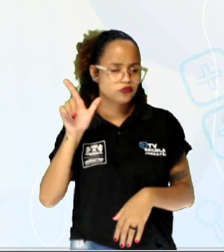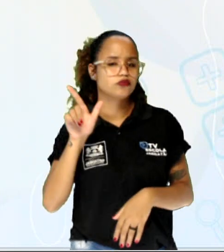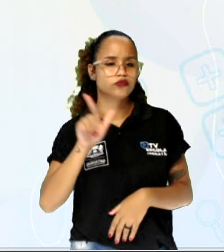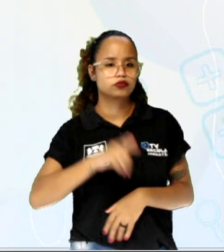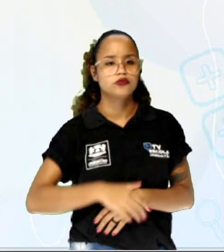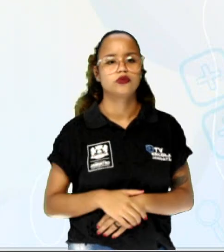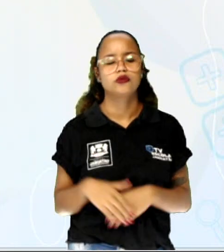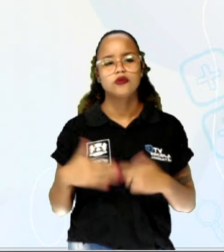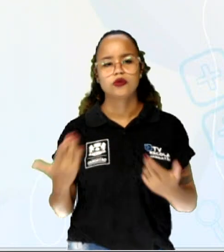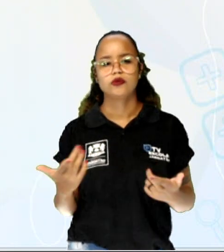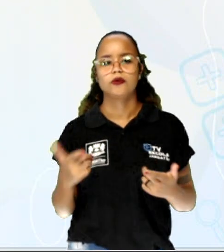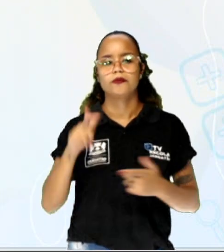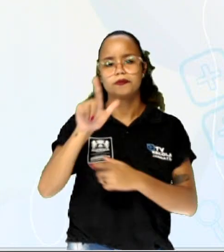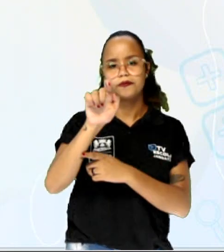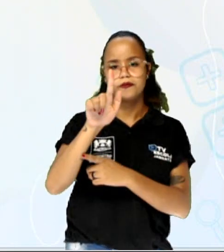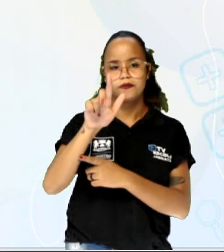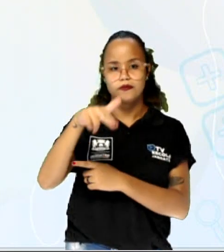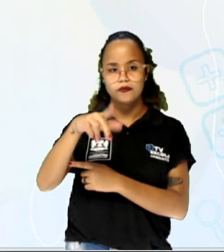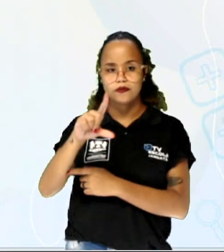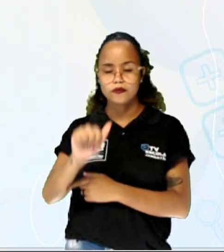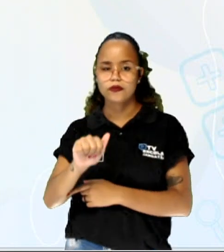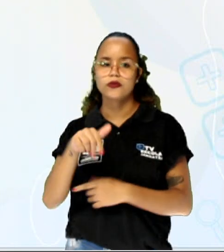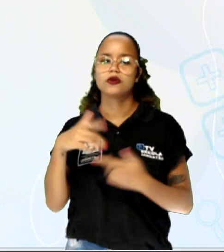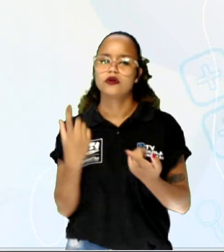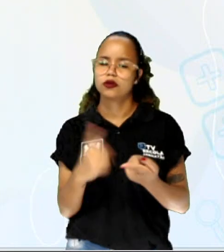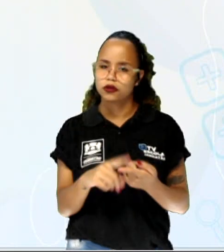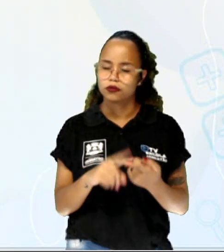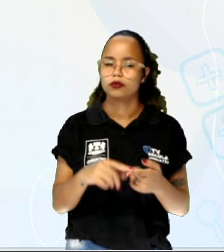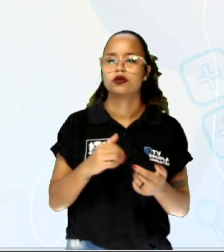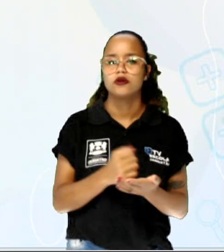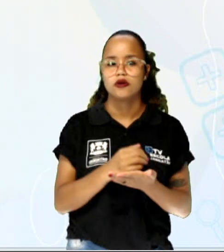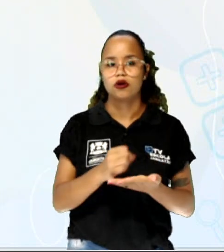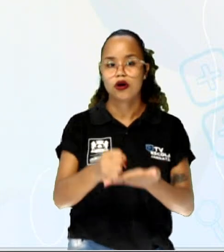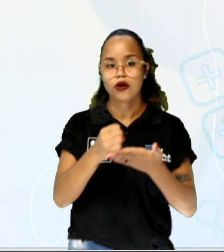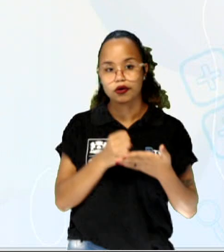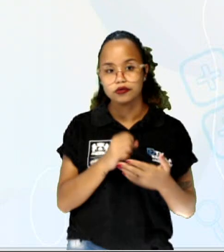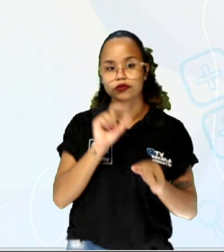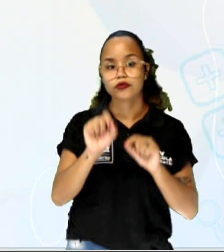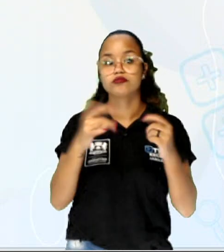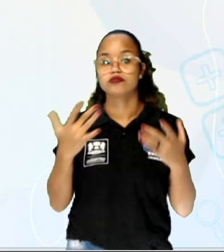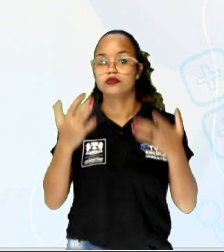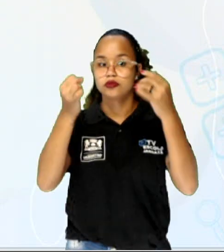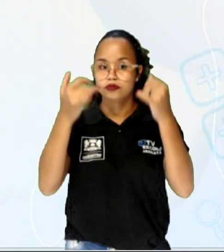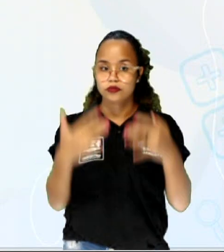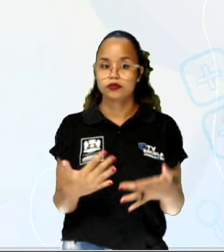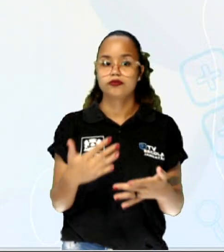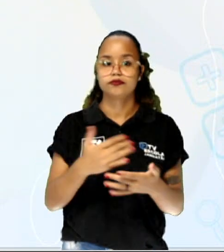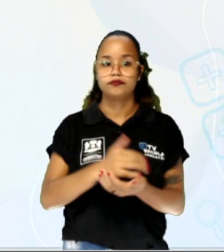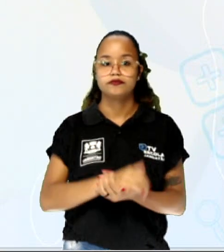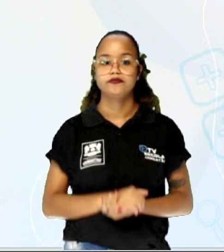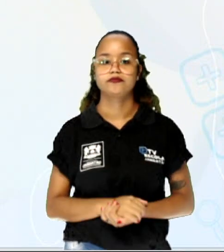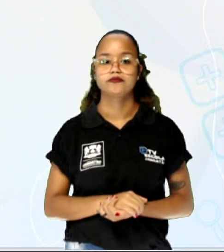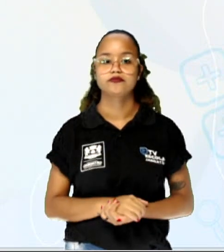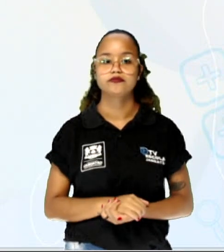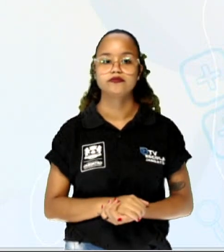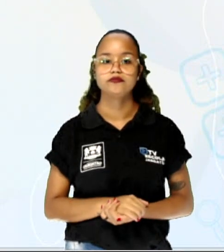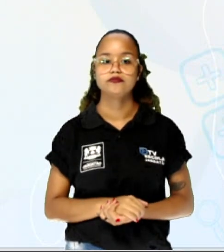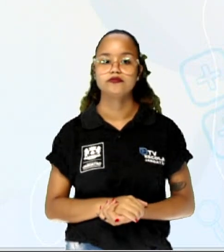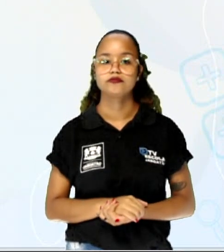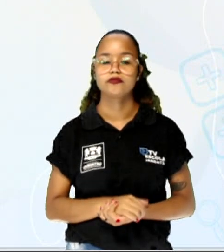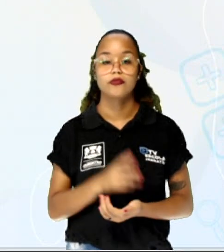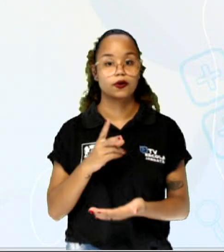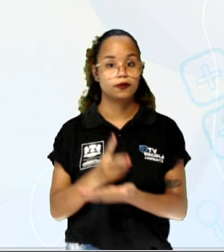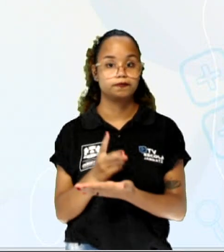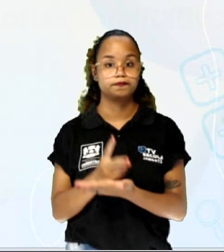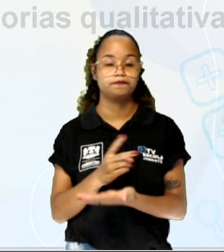ela também ajuda você obter qual é a informação que o gráfico está querendo passar, tá certo? Vamos continuar,